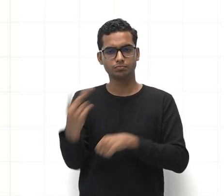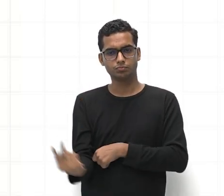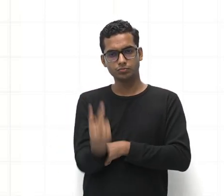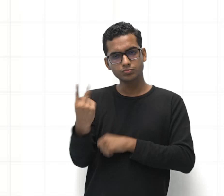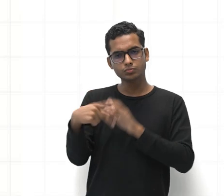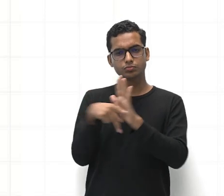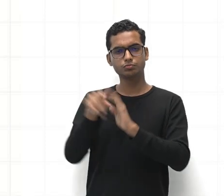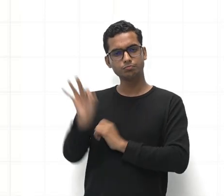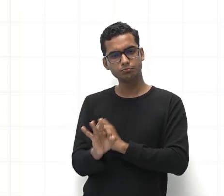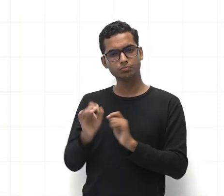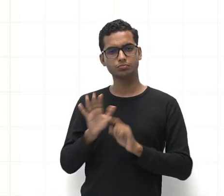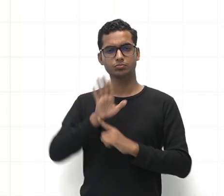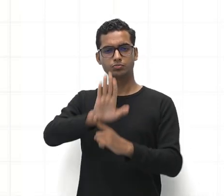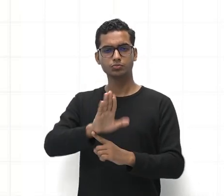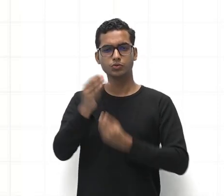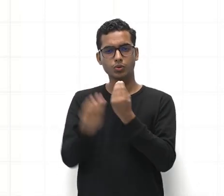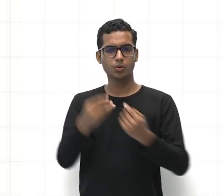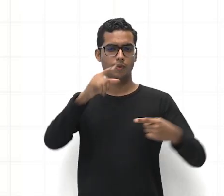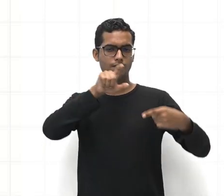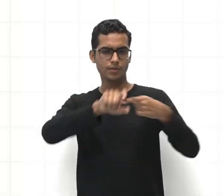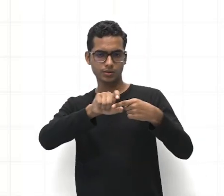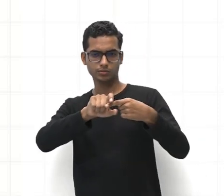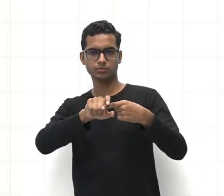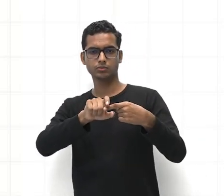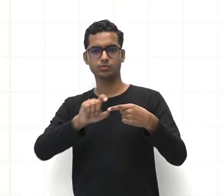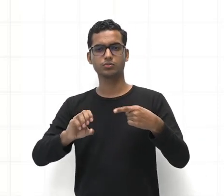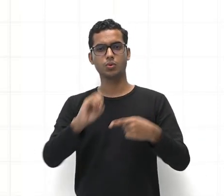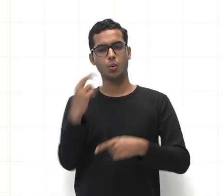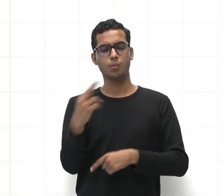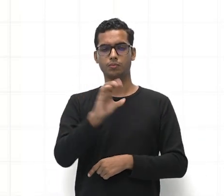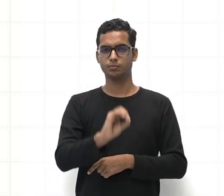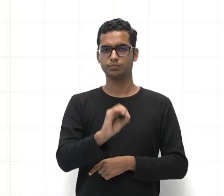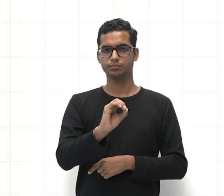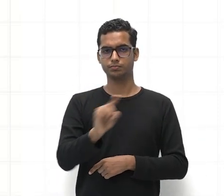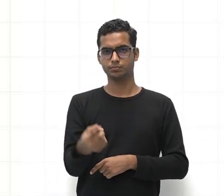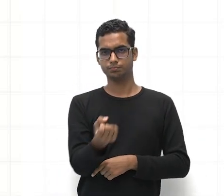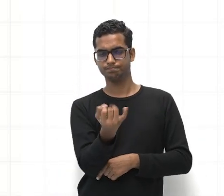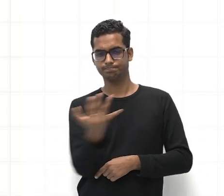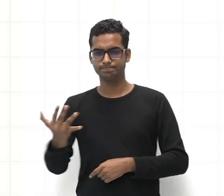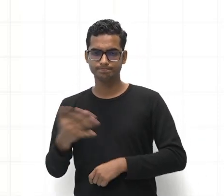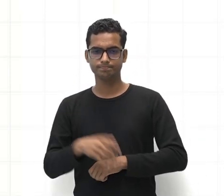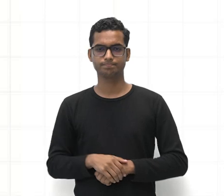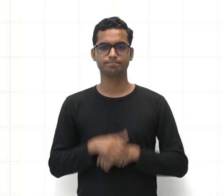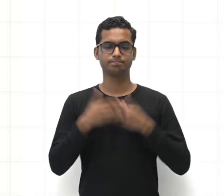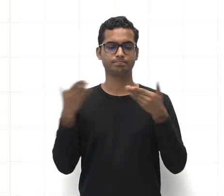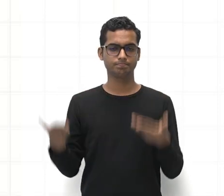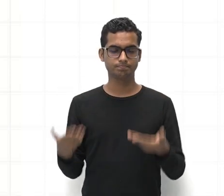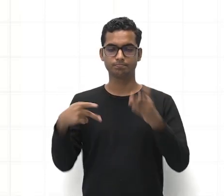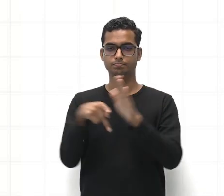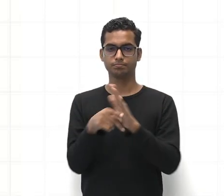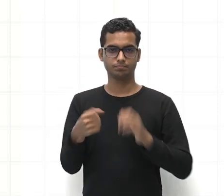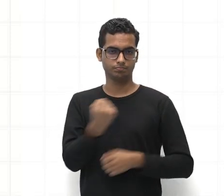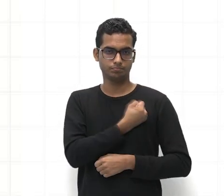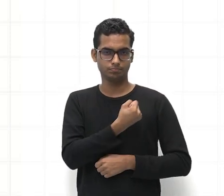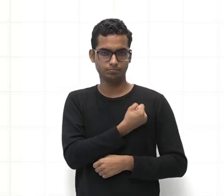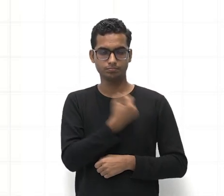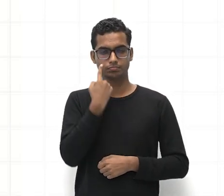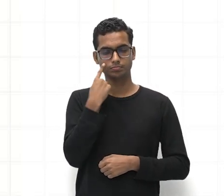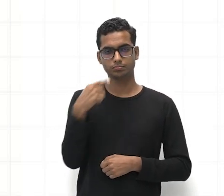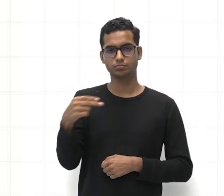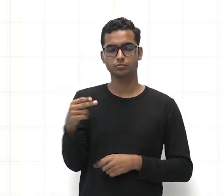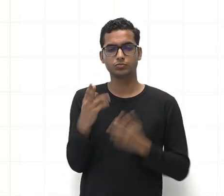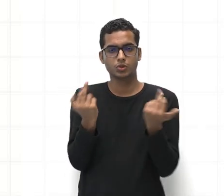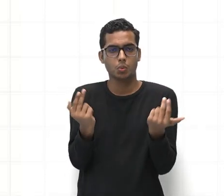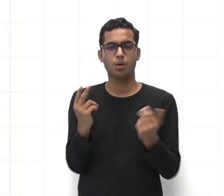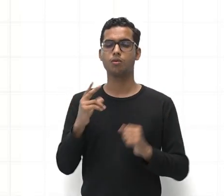porcentagem pode ser expresso numa forma de fração centesimal, ou seja, é aquela cujo denominador é igual a 100, ou